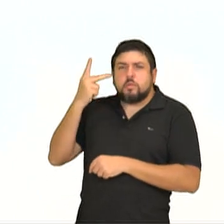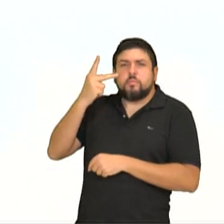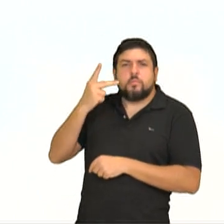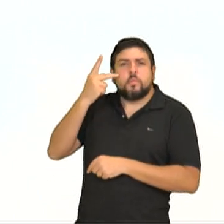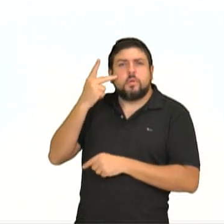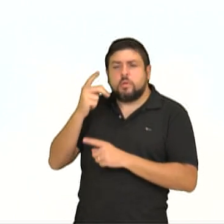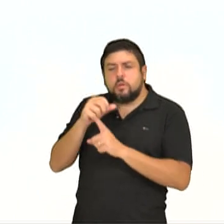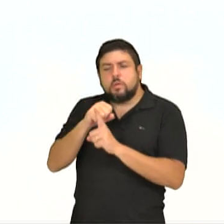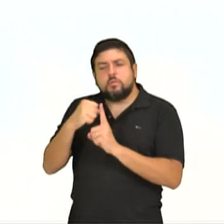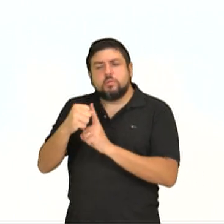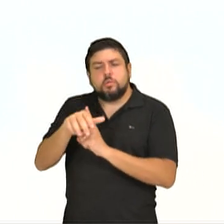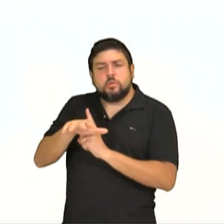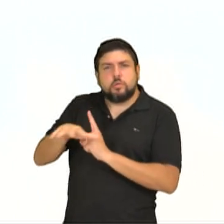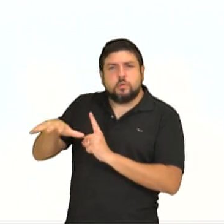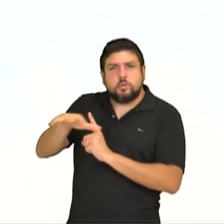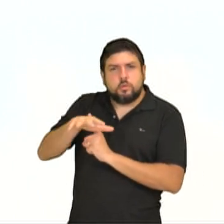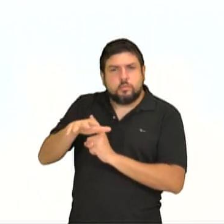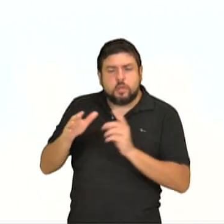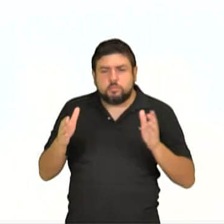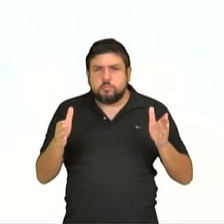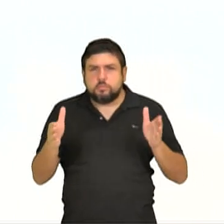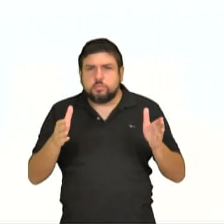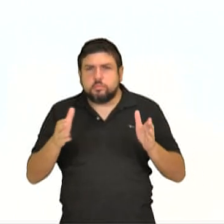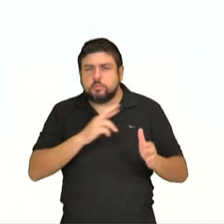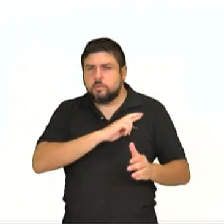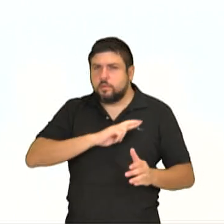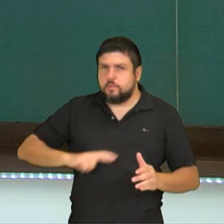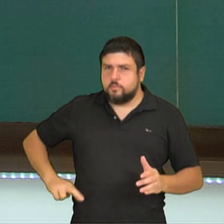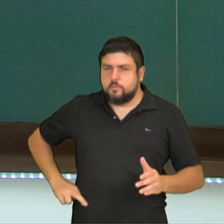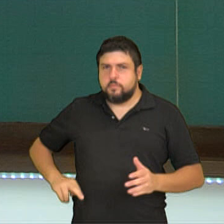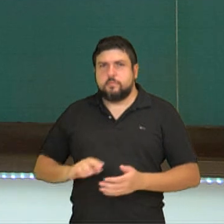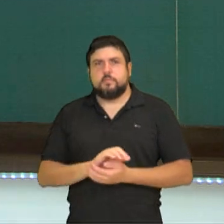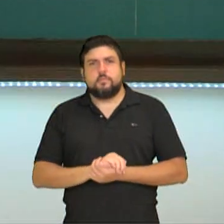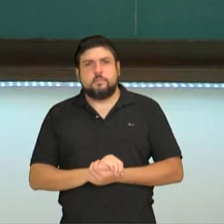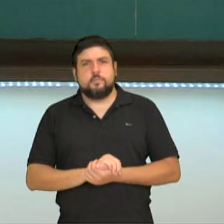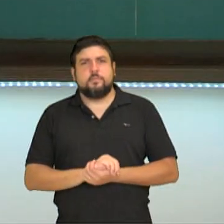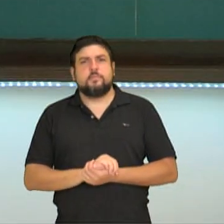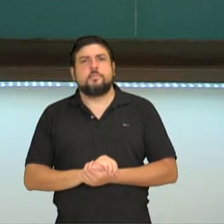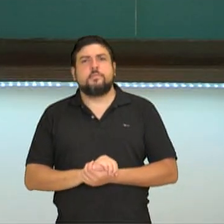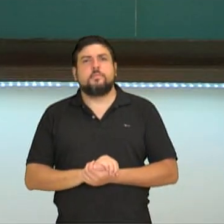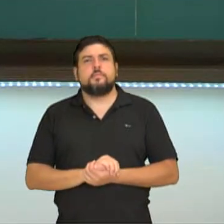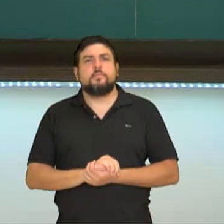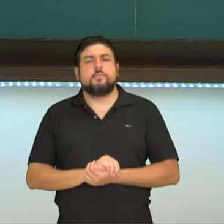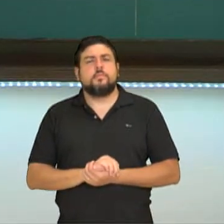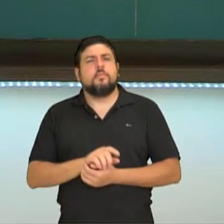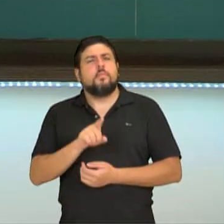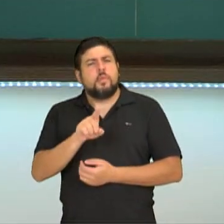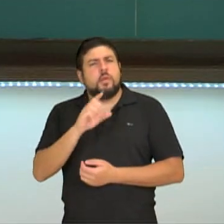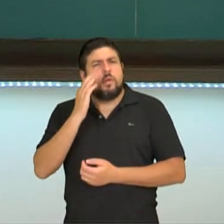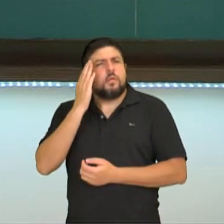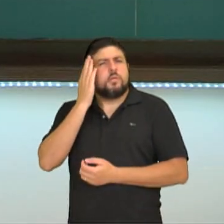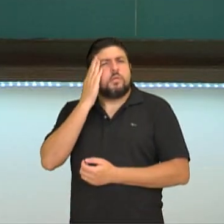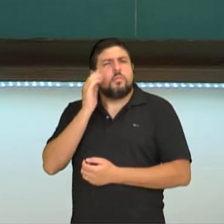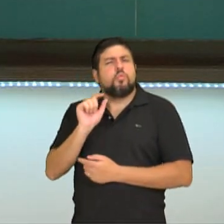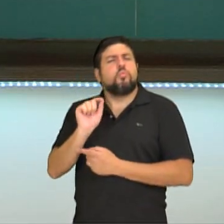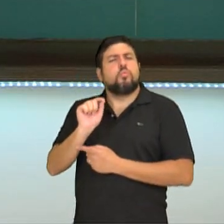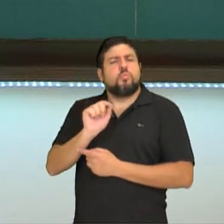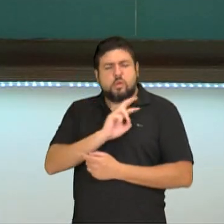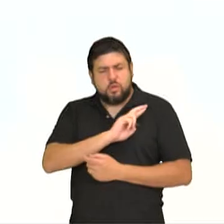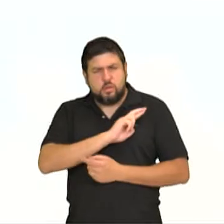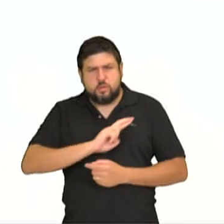romana durante a República. Nome conhecido, não é? República. Você sabe o que é uma